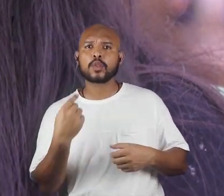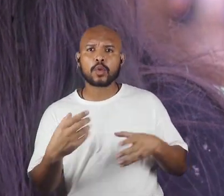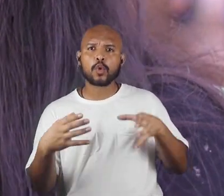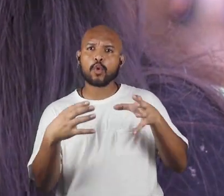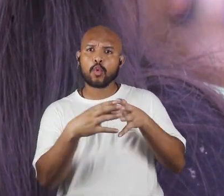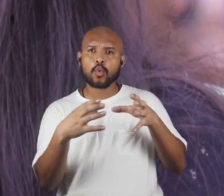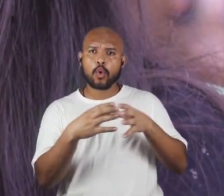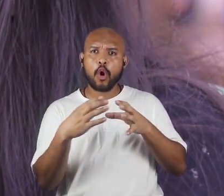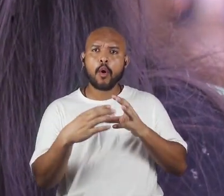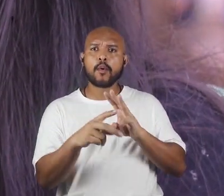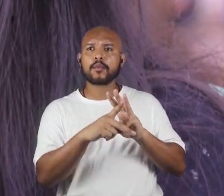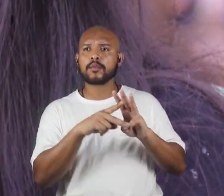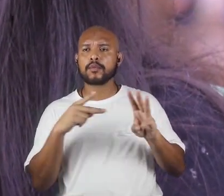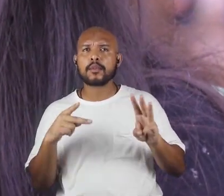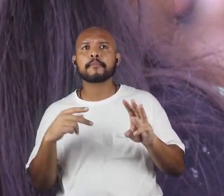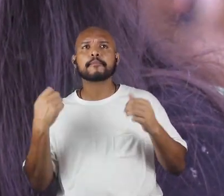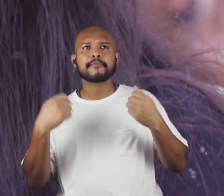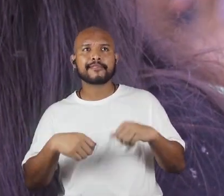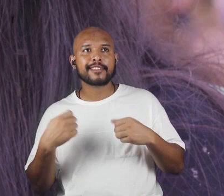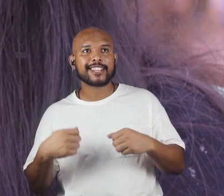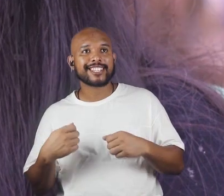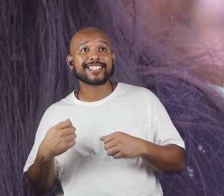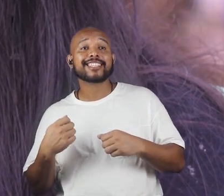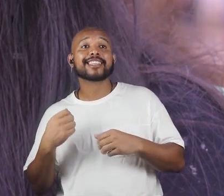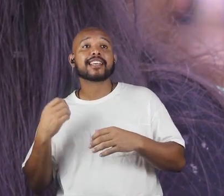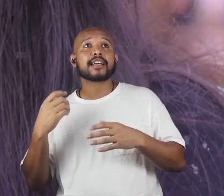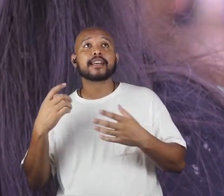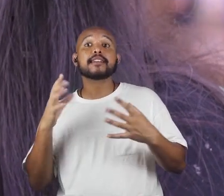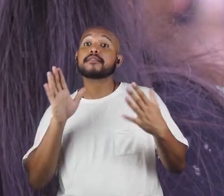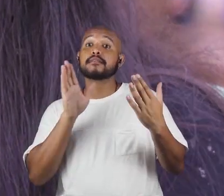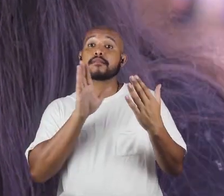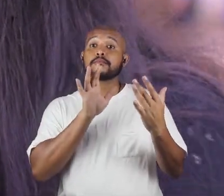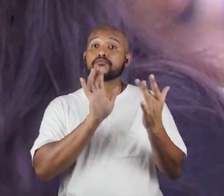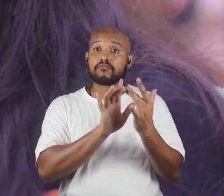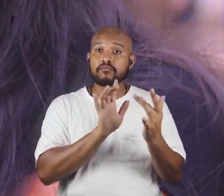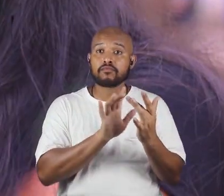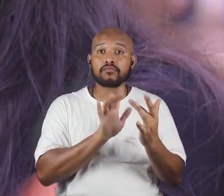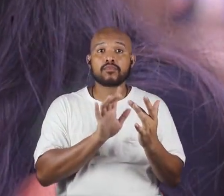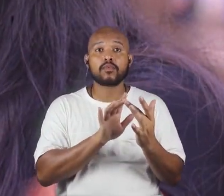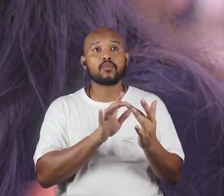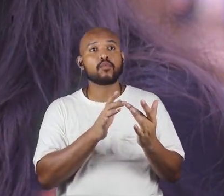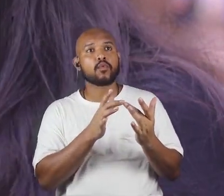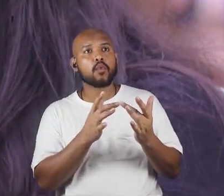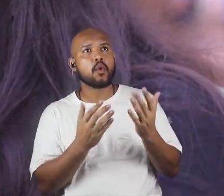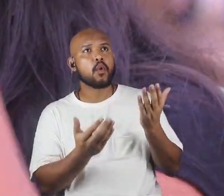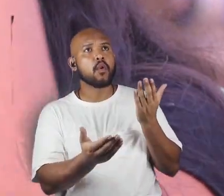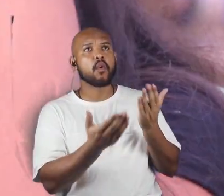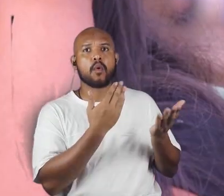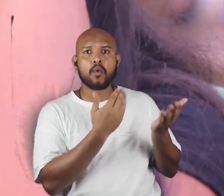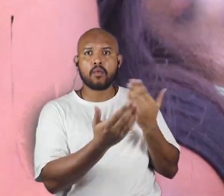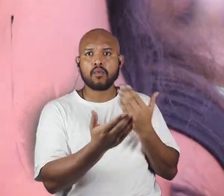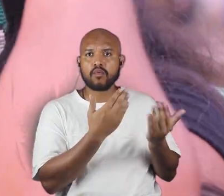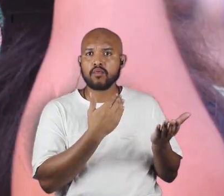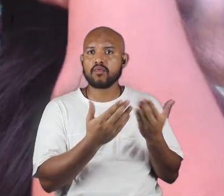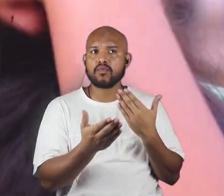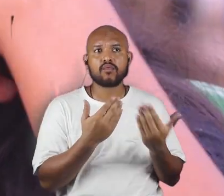mais, né, de nós, povos indígenas, dentro da faculdade. Eu vejo que a gente não tem aquele